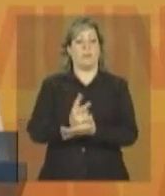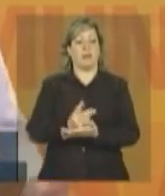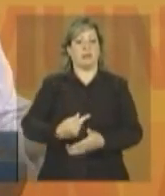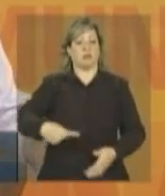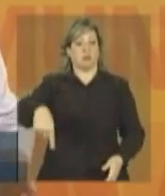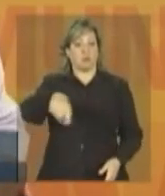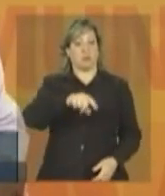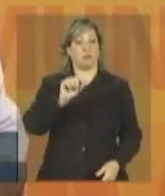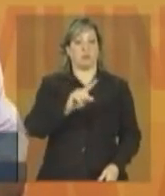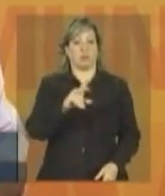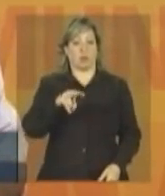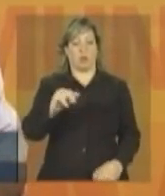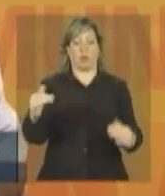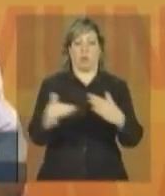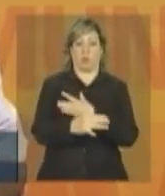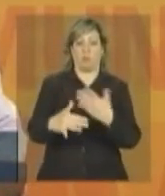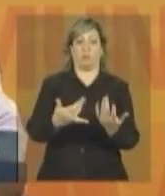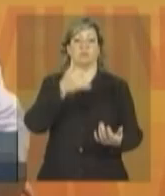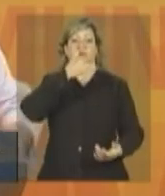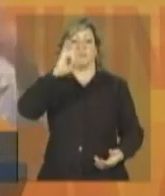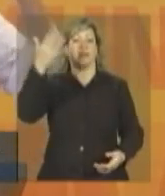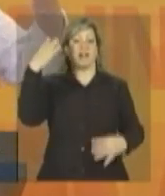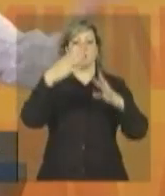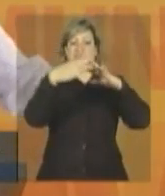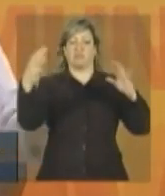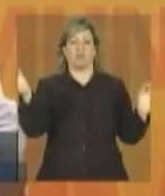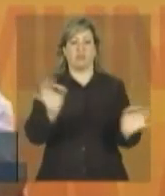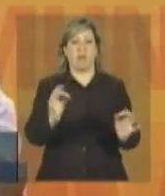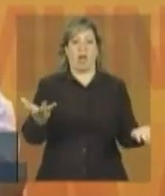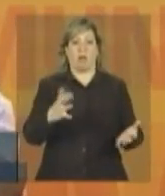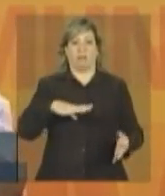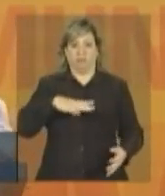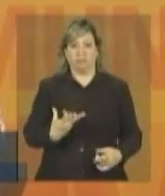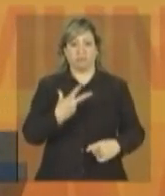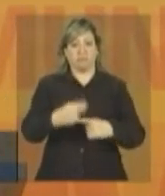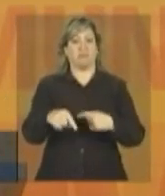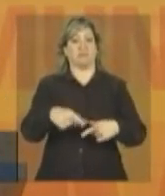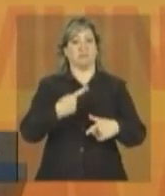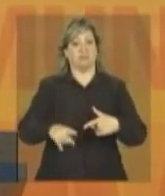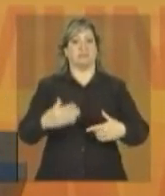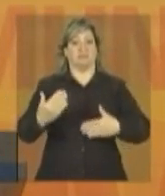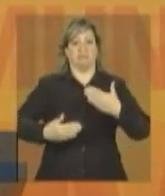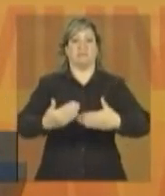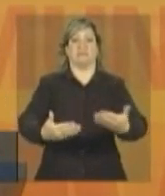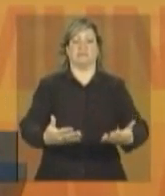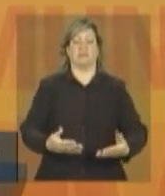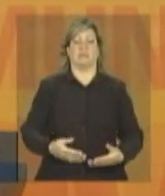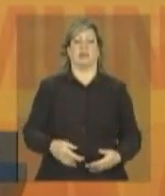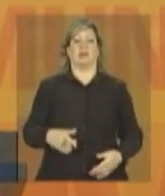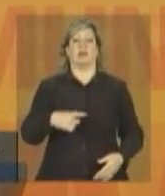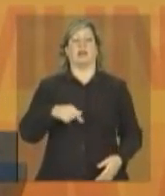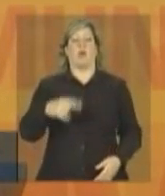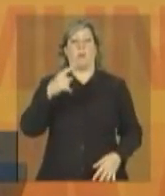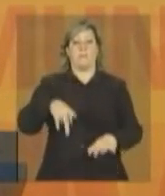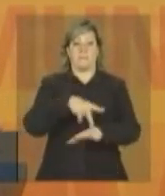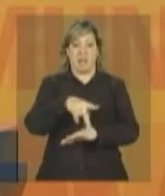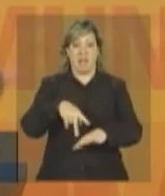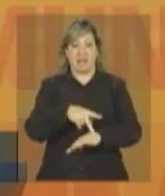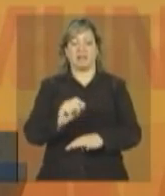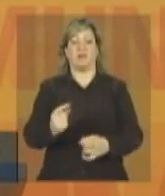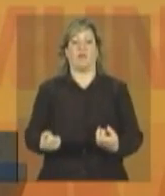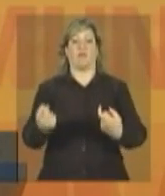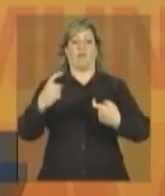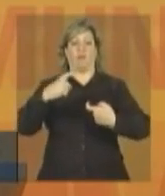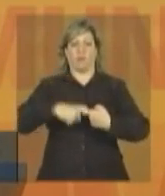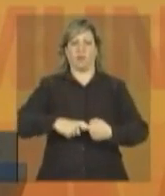zona urbana, energia elétrica, e que enfrentou isso. Um país que voltou a ser capaz